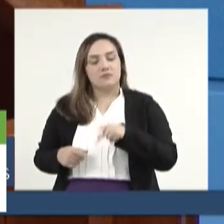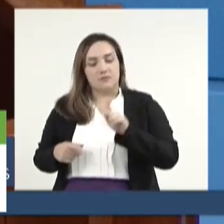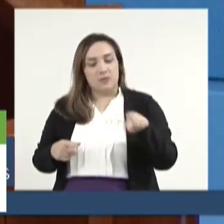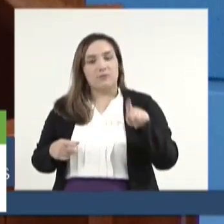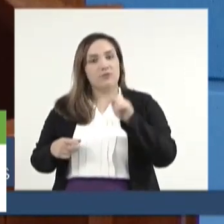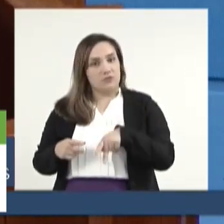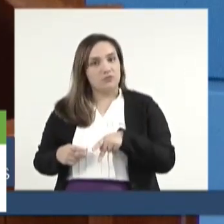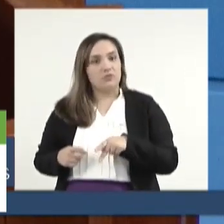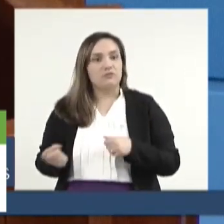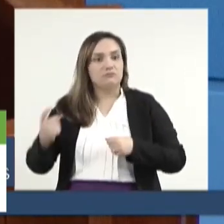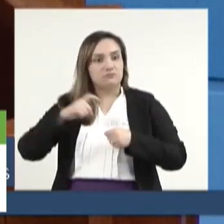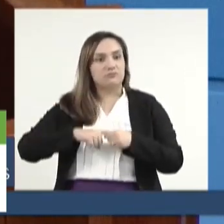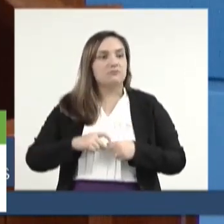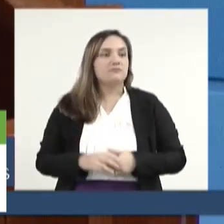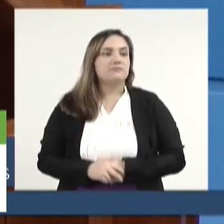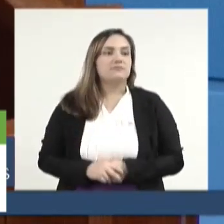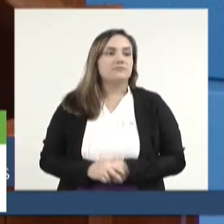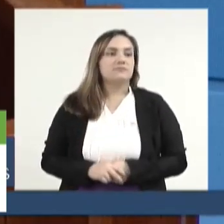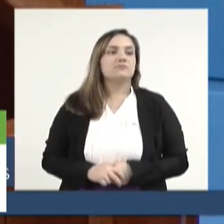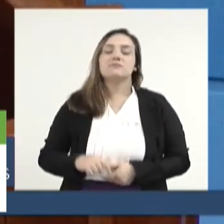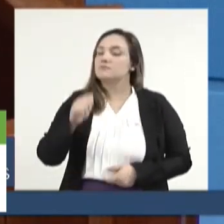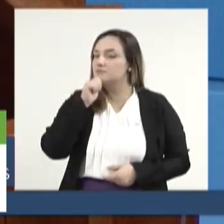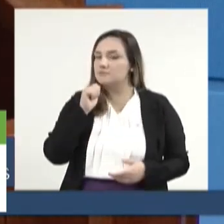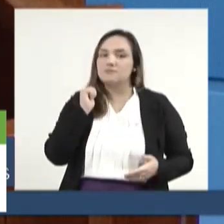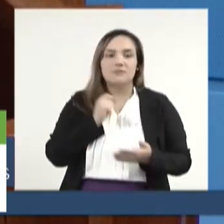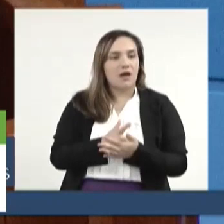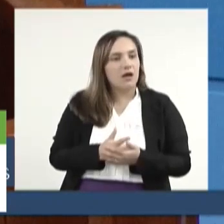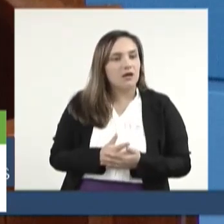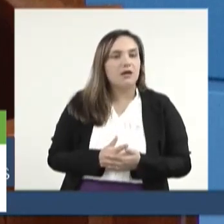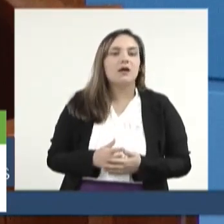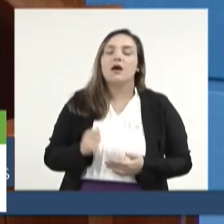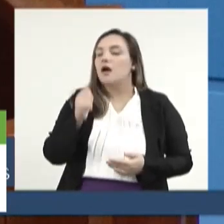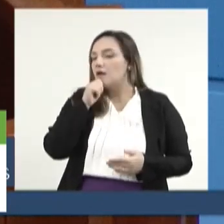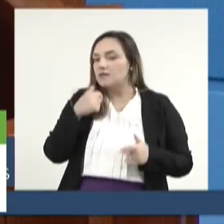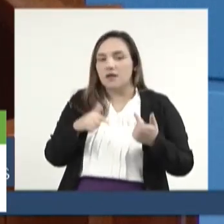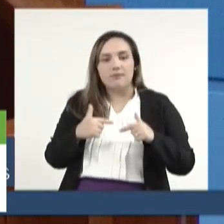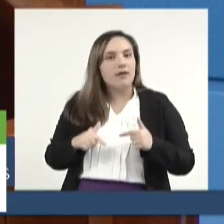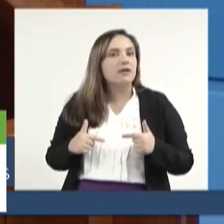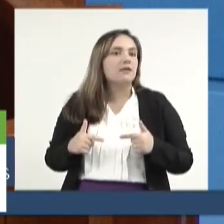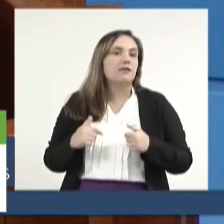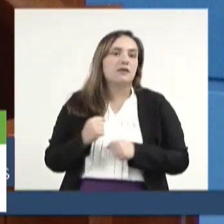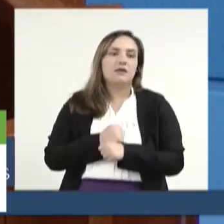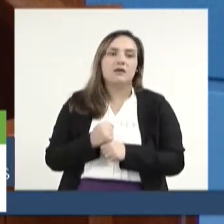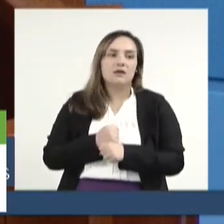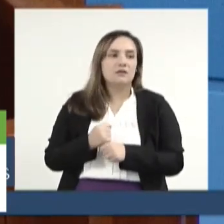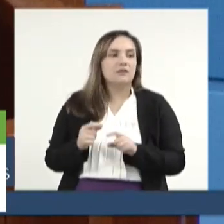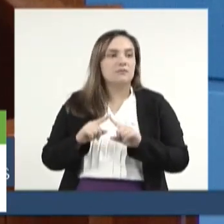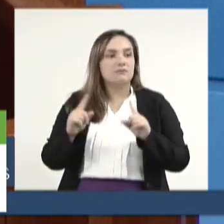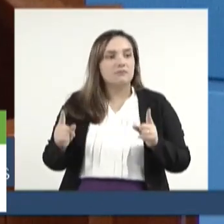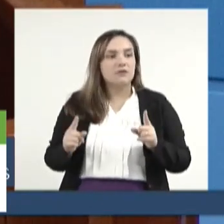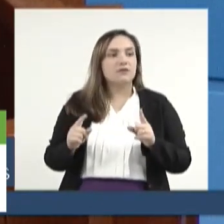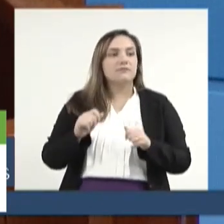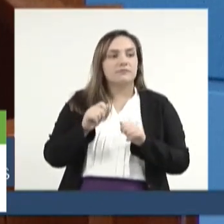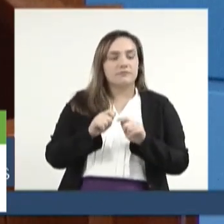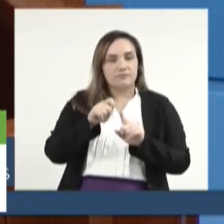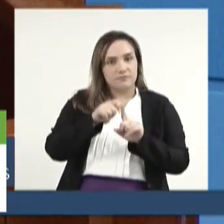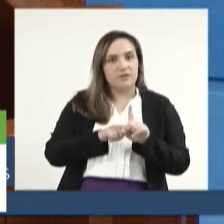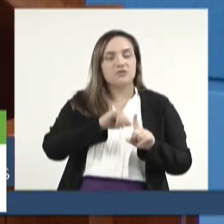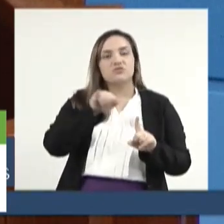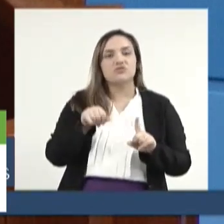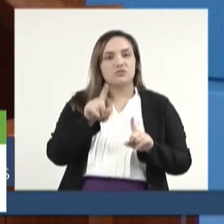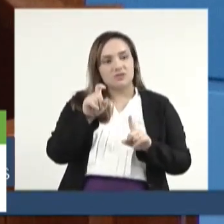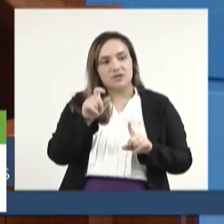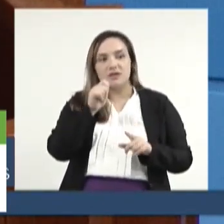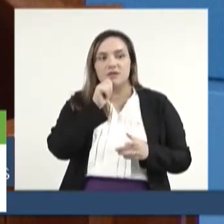professora contratada, ela continua pagando, ela trabalha durante o período do ano escolar, mas no mês de janeiro,